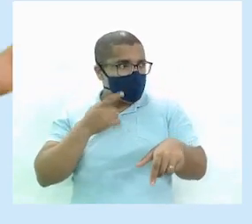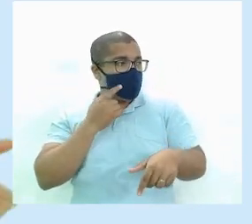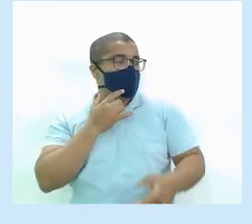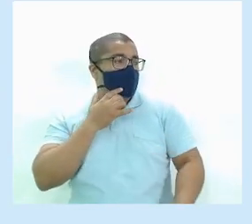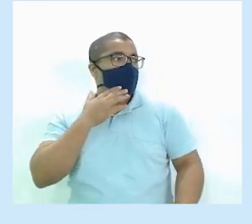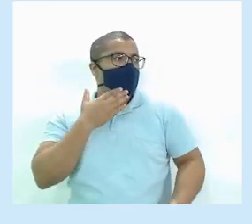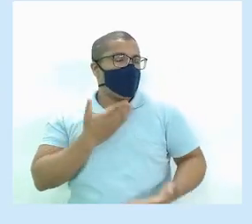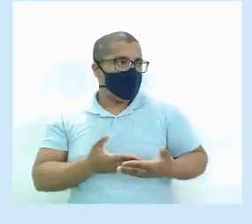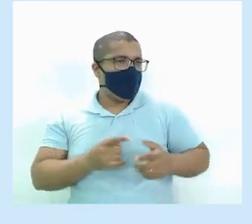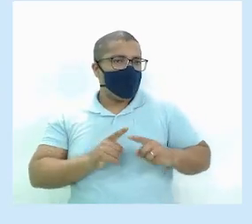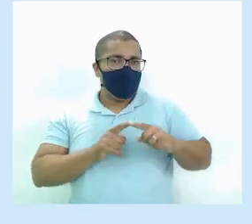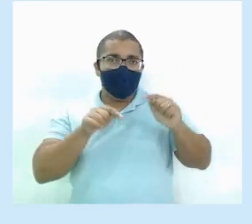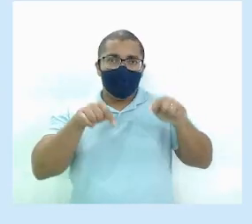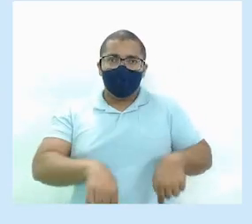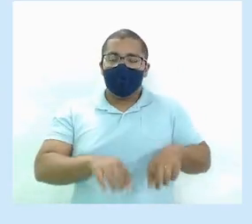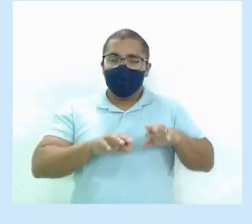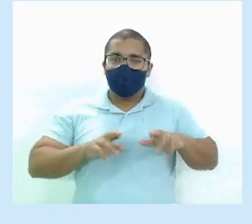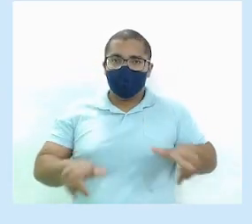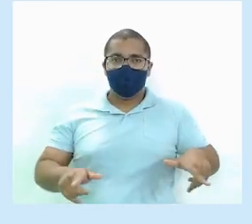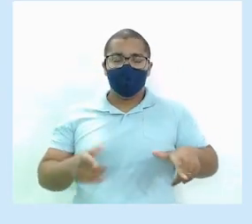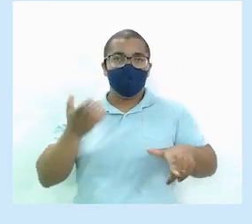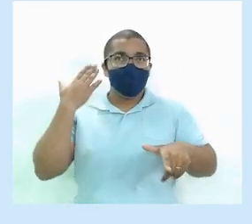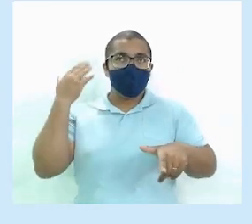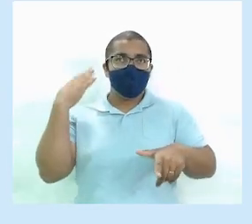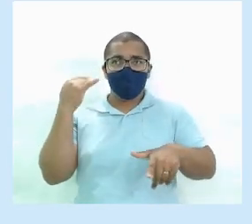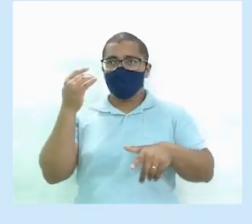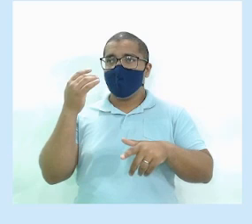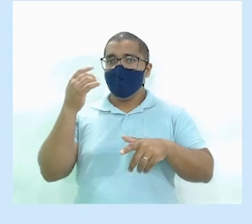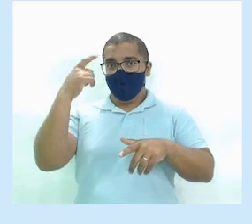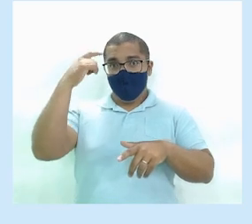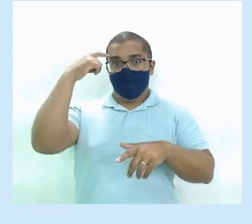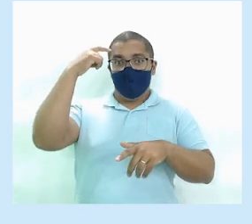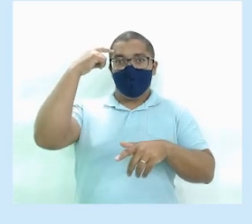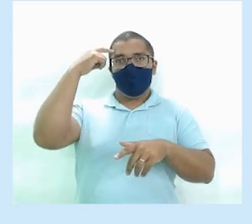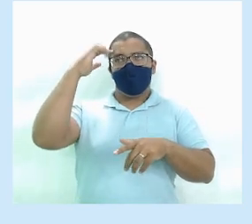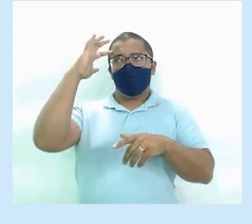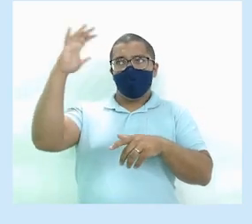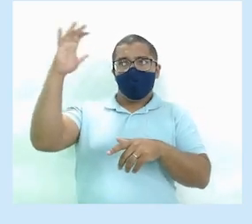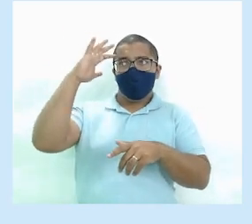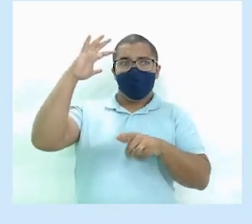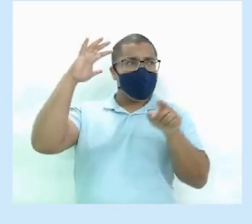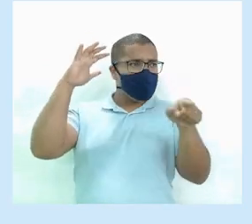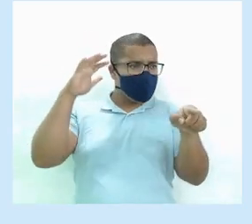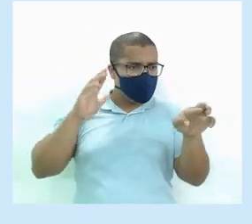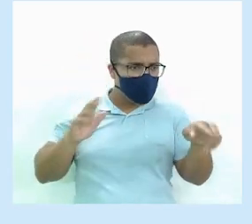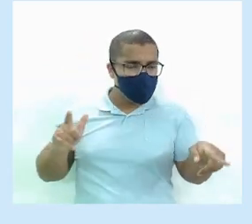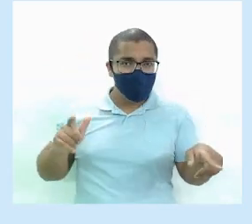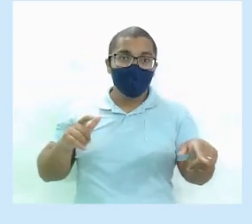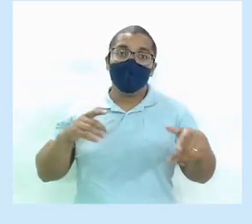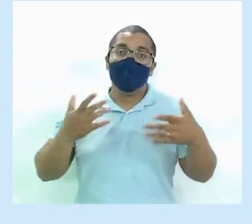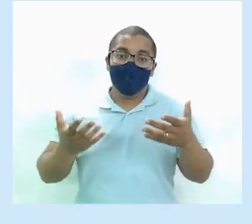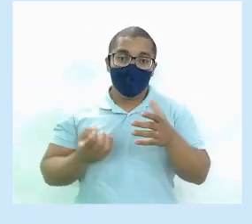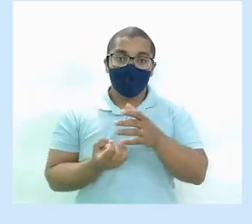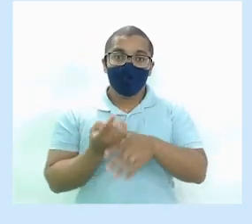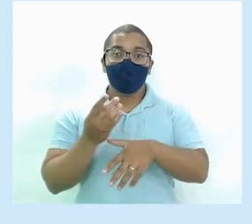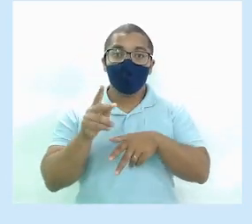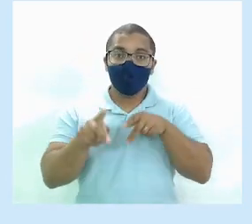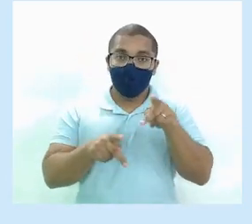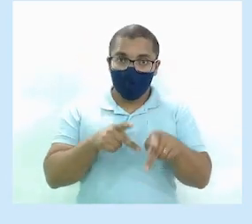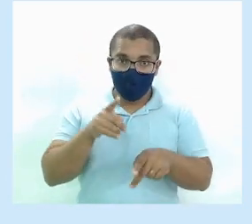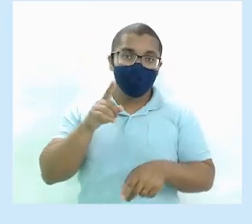totalmente diferente do que ele imaginou, tá certo? E nesse surgimento dos povos